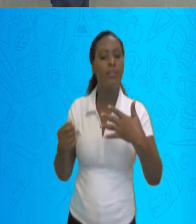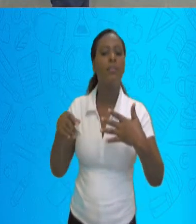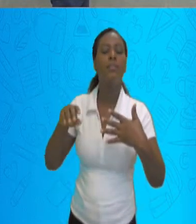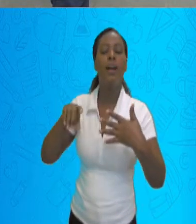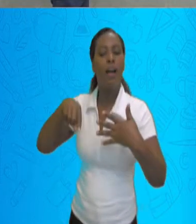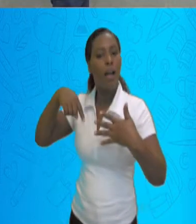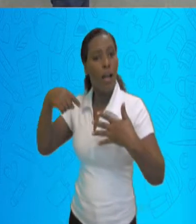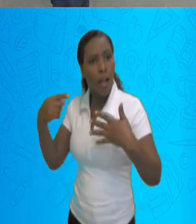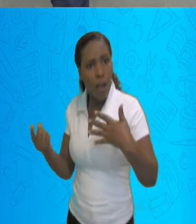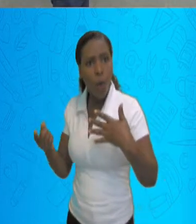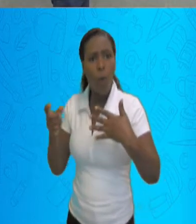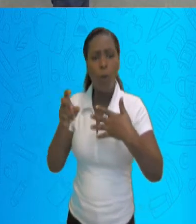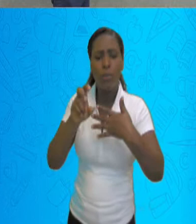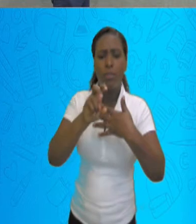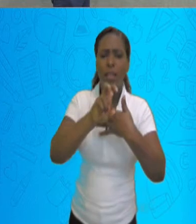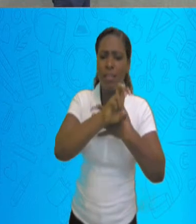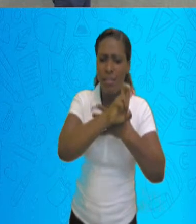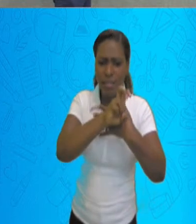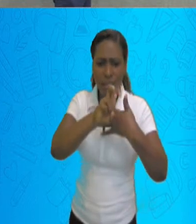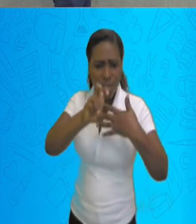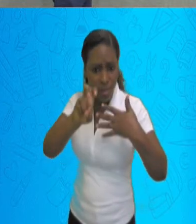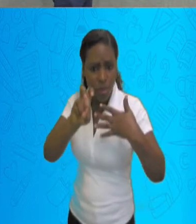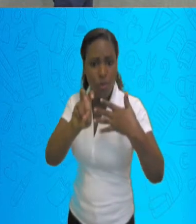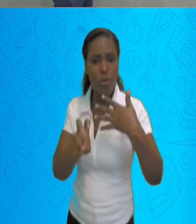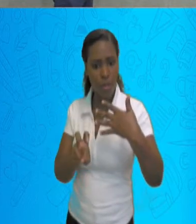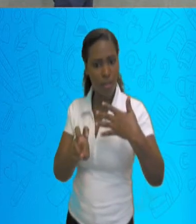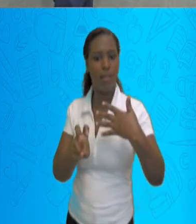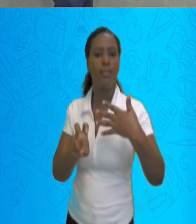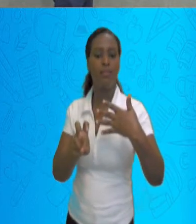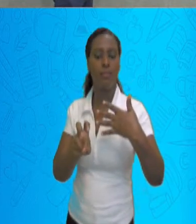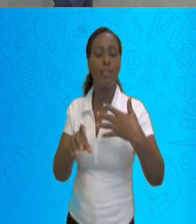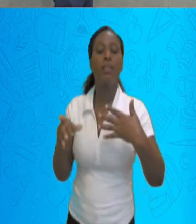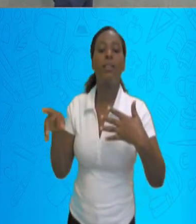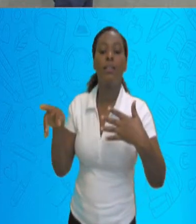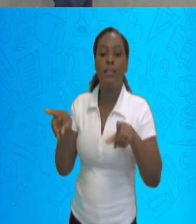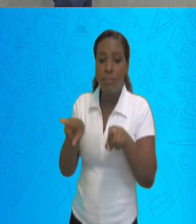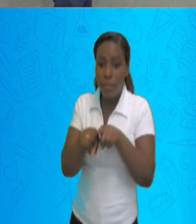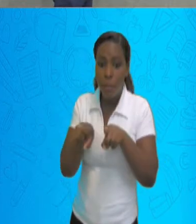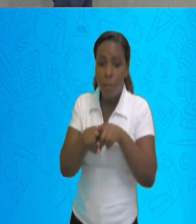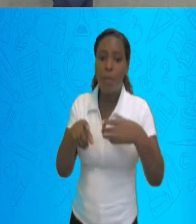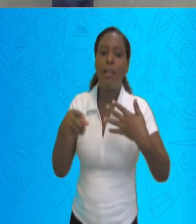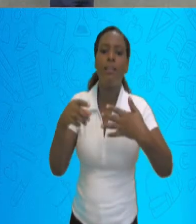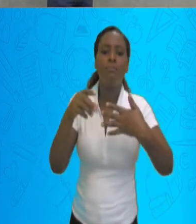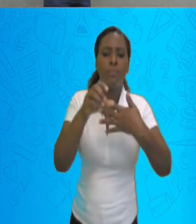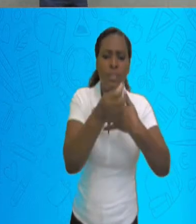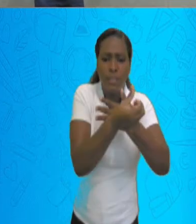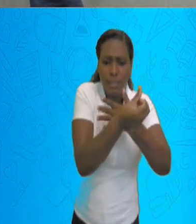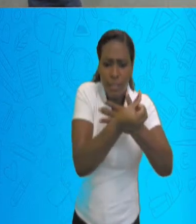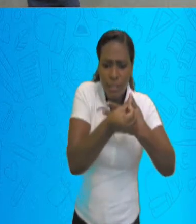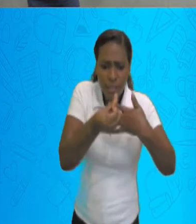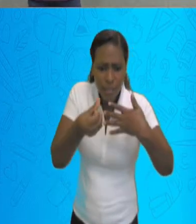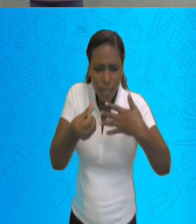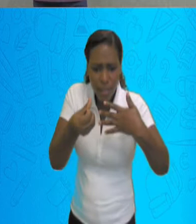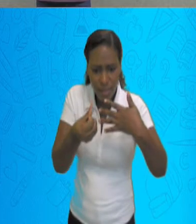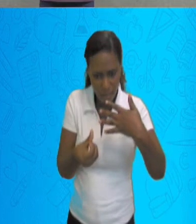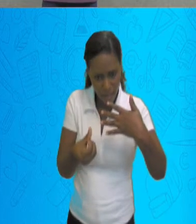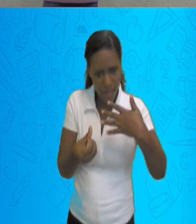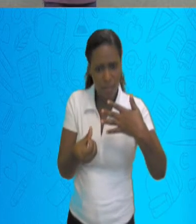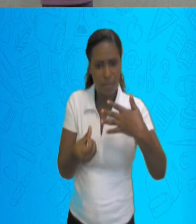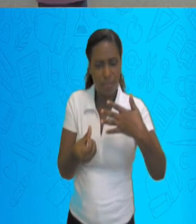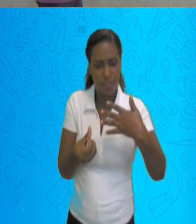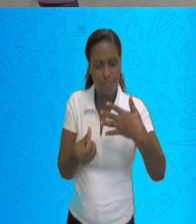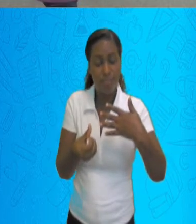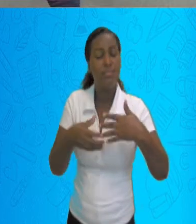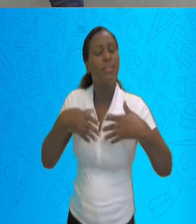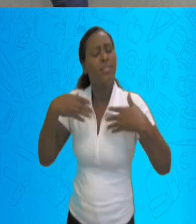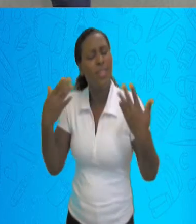de um pentágono, né? De 5 lados. E hexagonal, que tem uma base de 6 lados. Então, assim, a gente vai